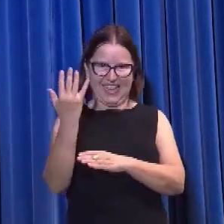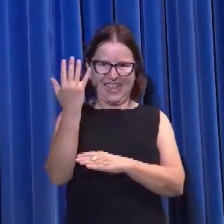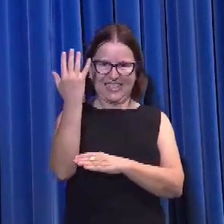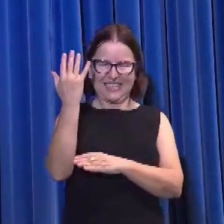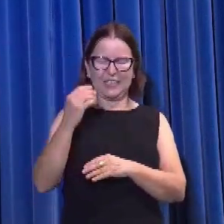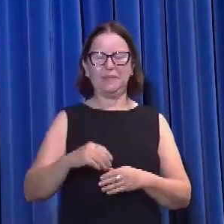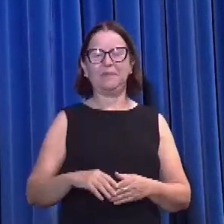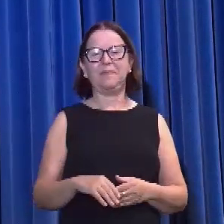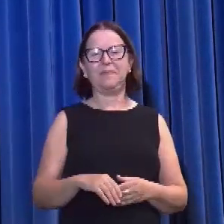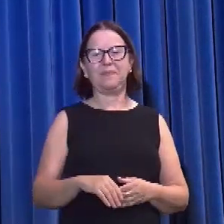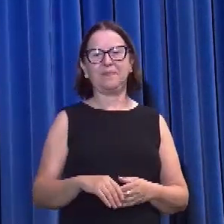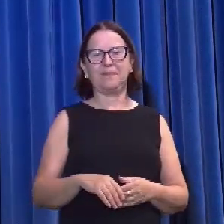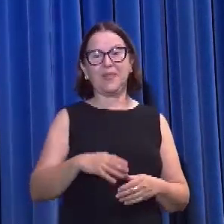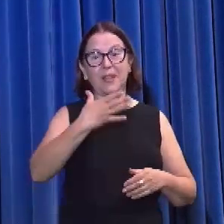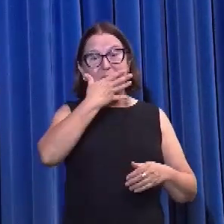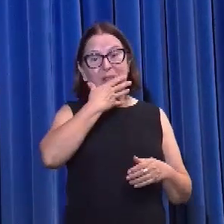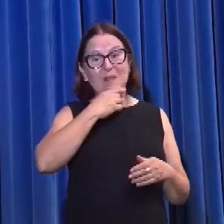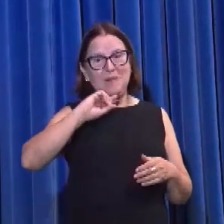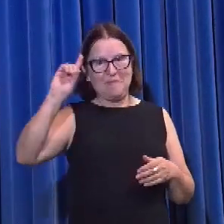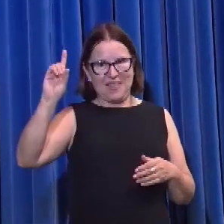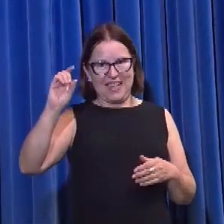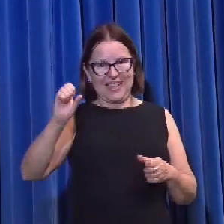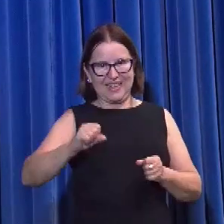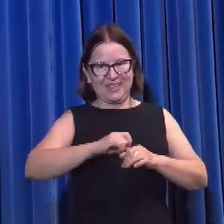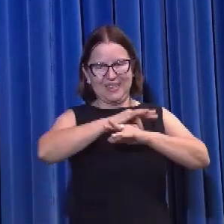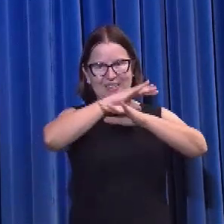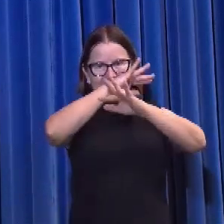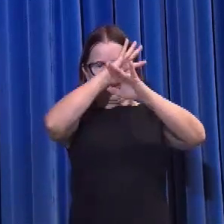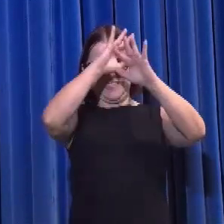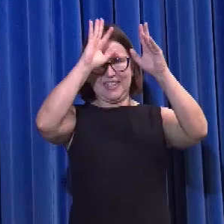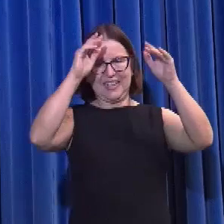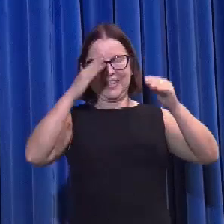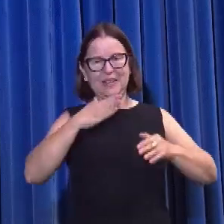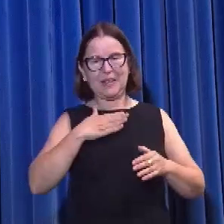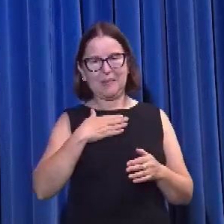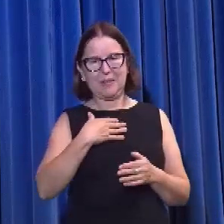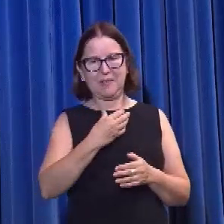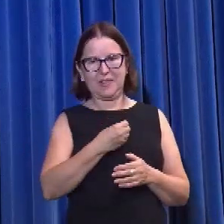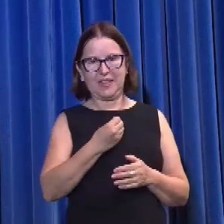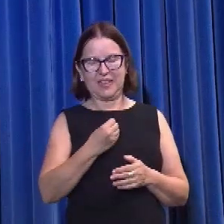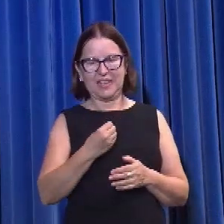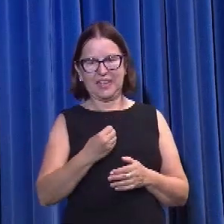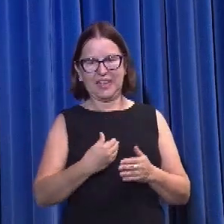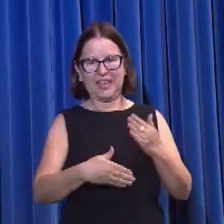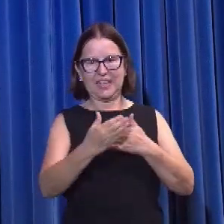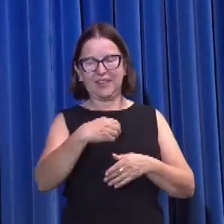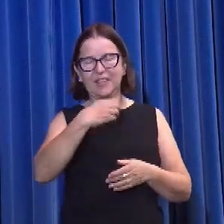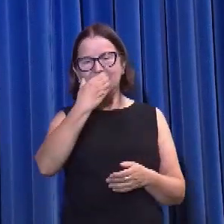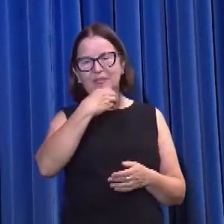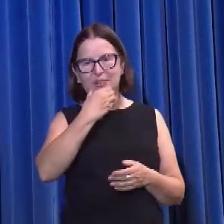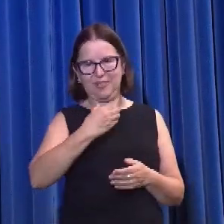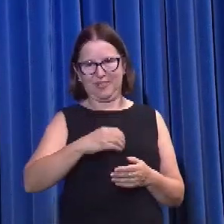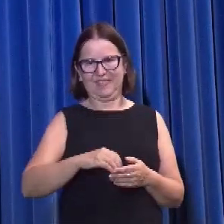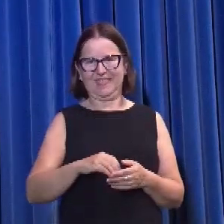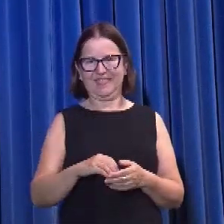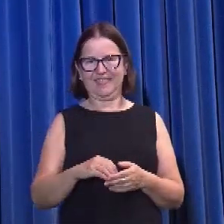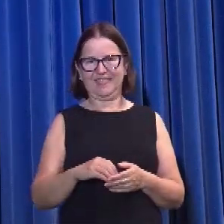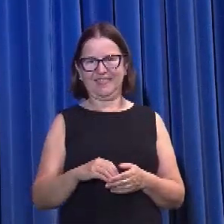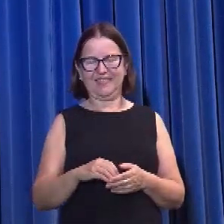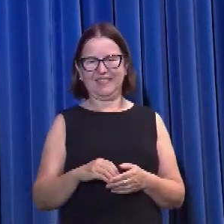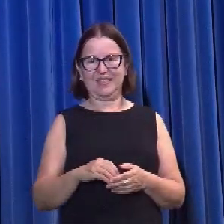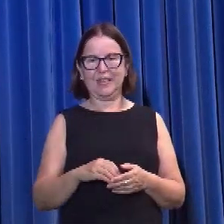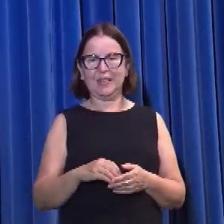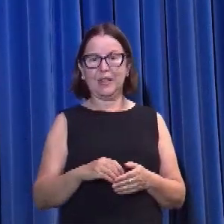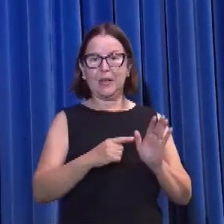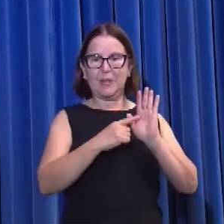O Pai será glorificado na minha vida pela frutificação. E esse fruto vai refletir o caráter